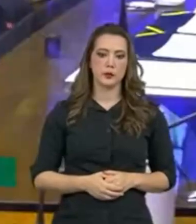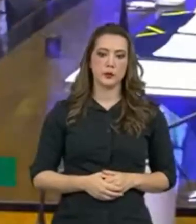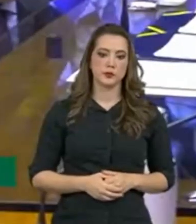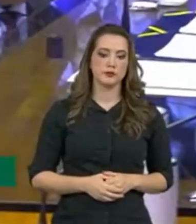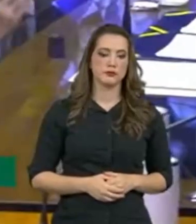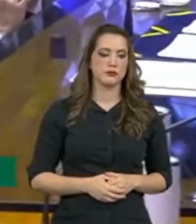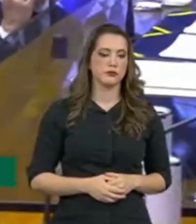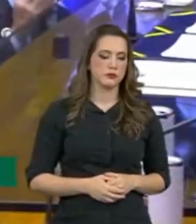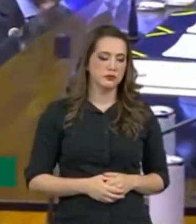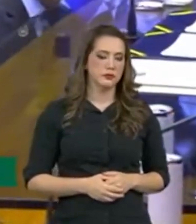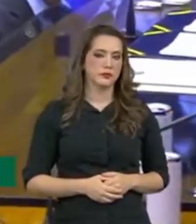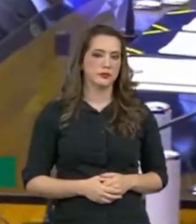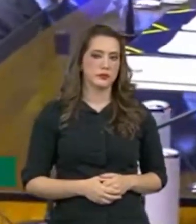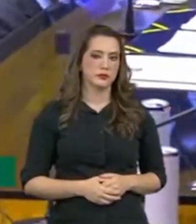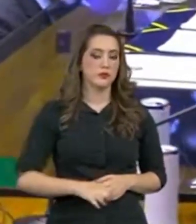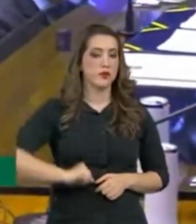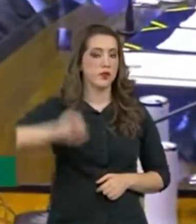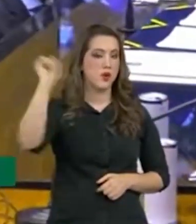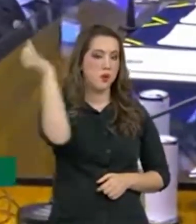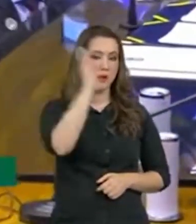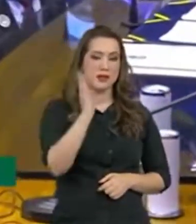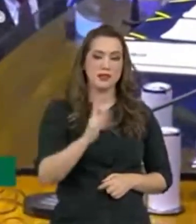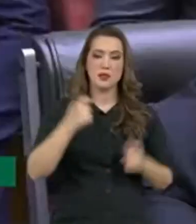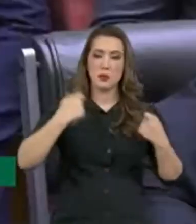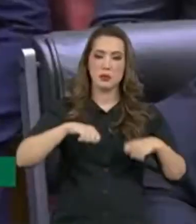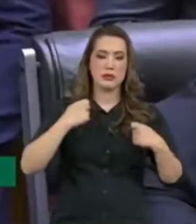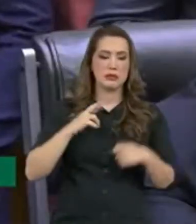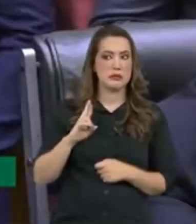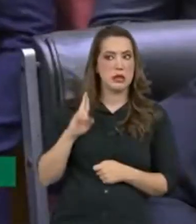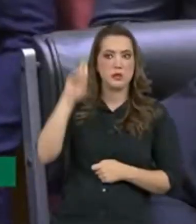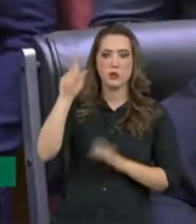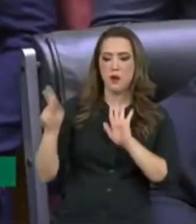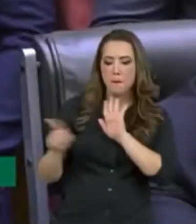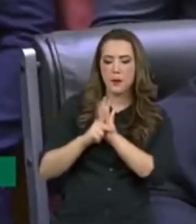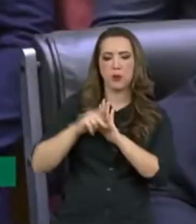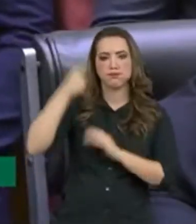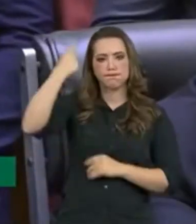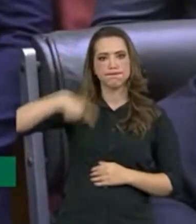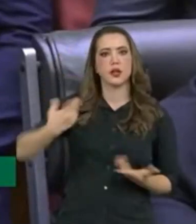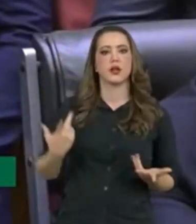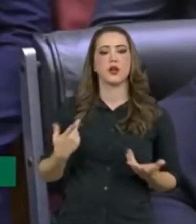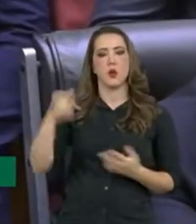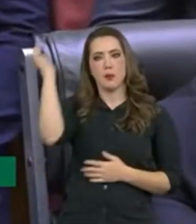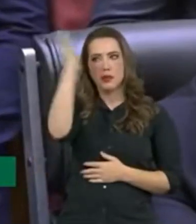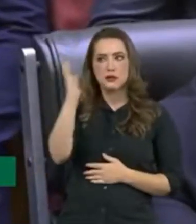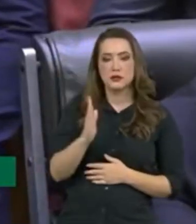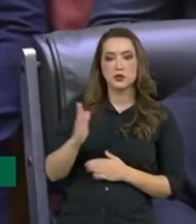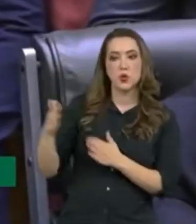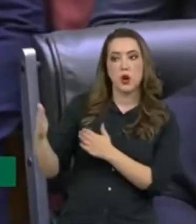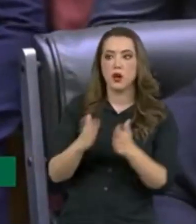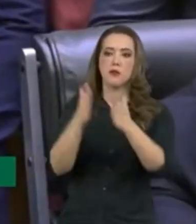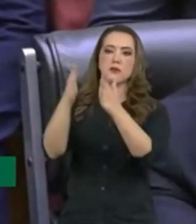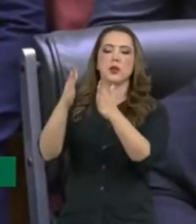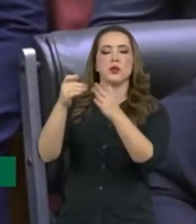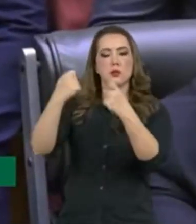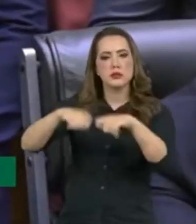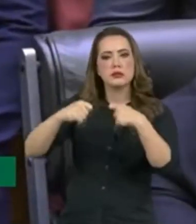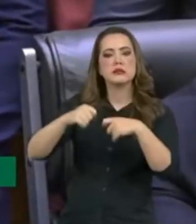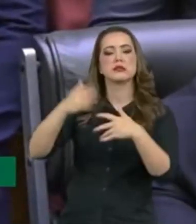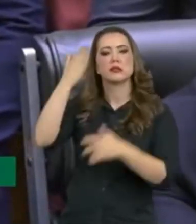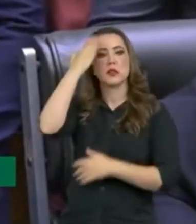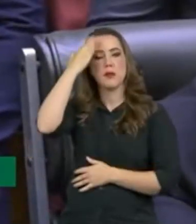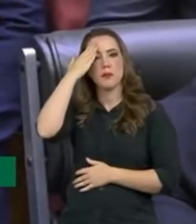O Brasil tem de ser dono de si mesmo, dono do seu destino. Tem de voltar a ser um